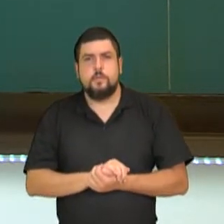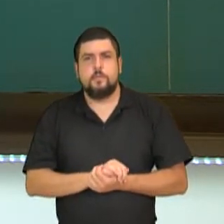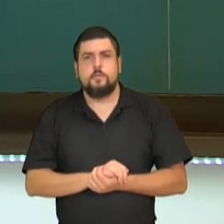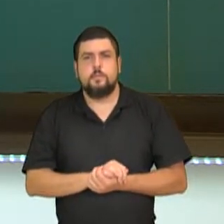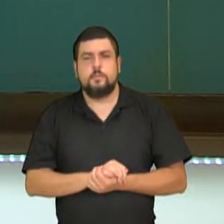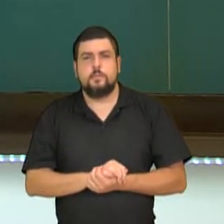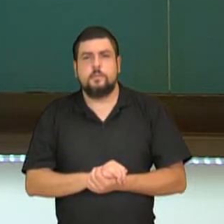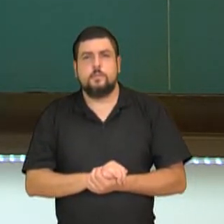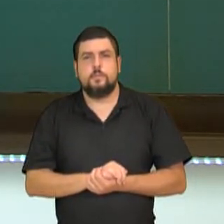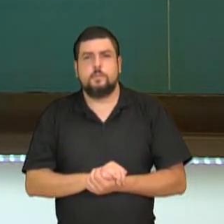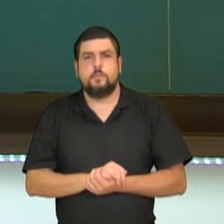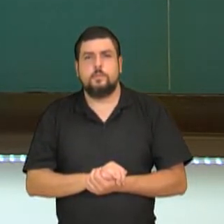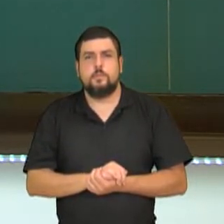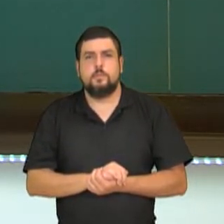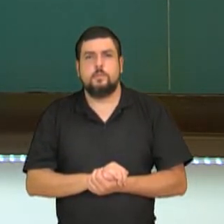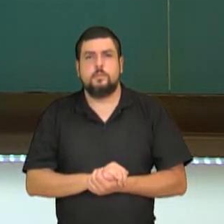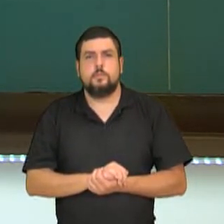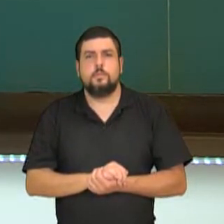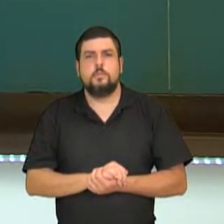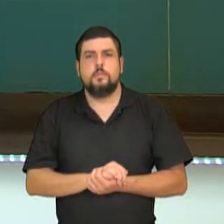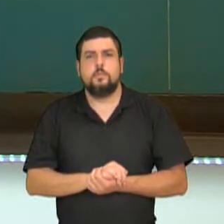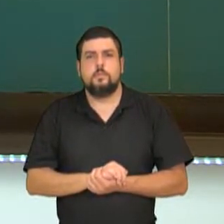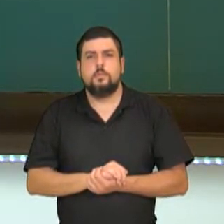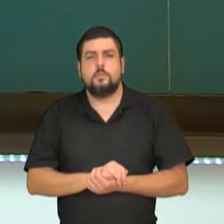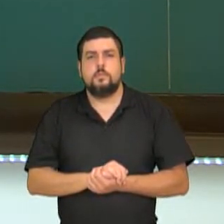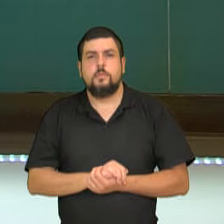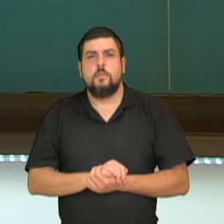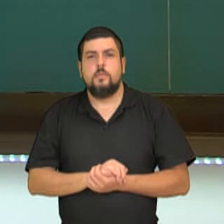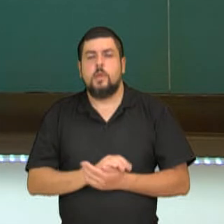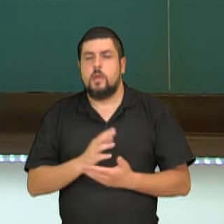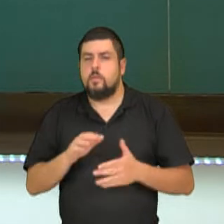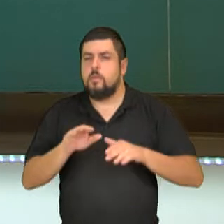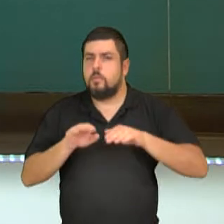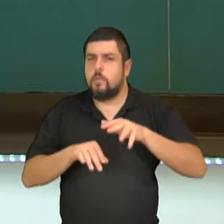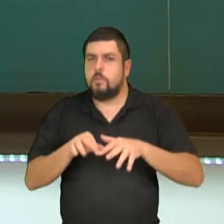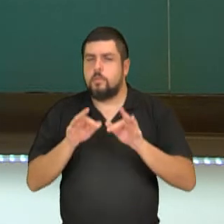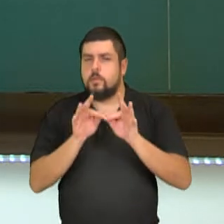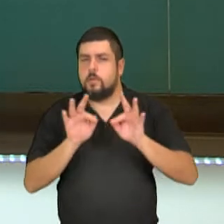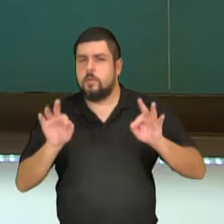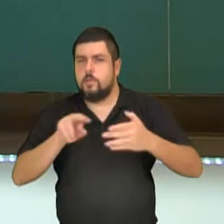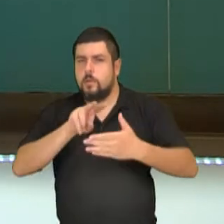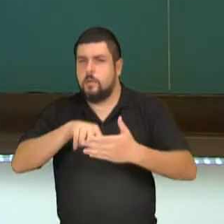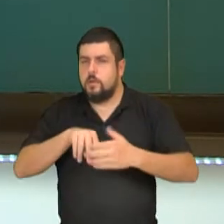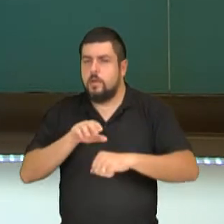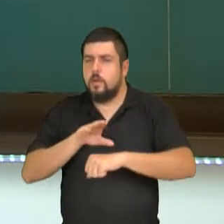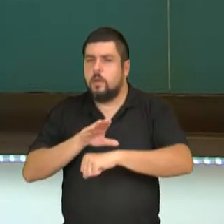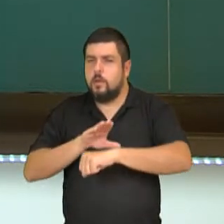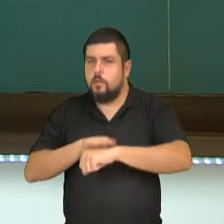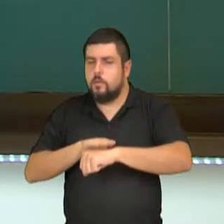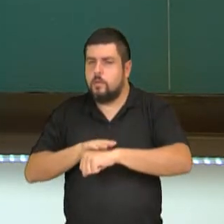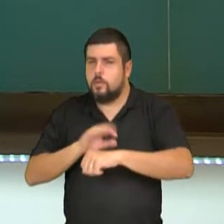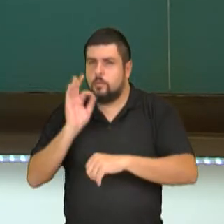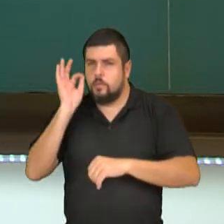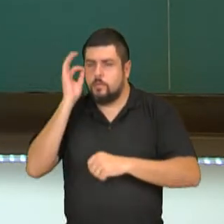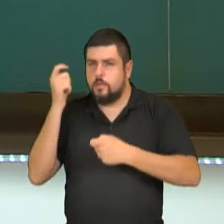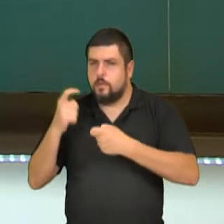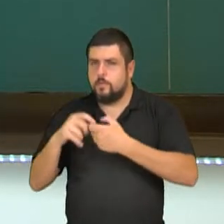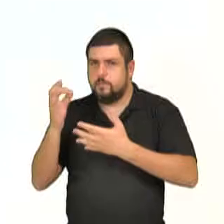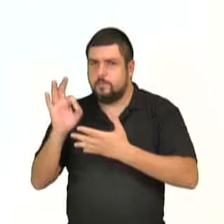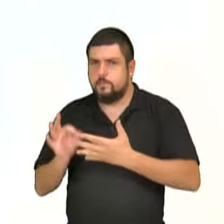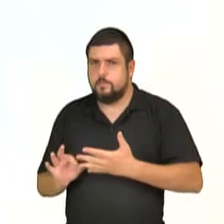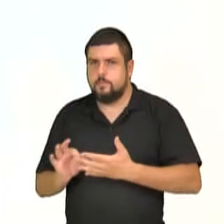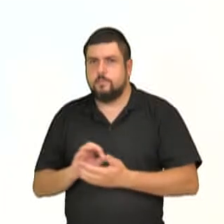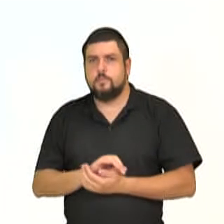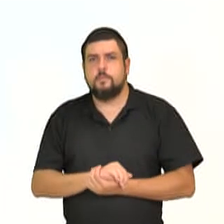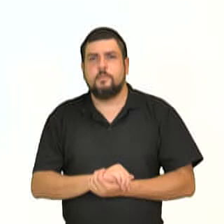aí sentido, certo? De acordo com as expressões que nós lemos. Um tempinho para você realizar a atividade, já